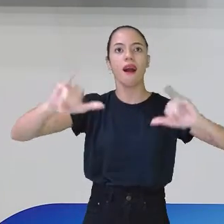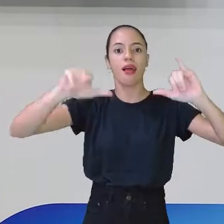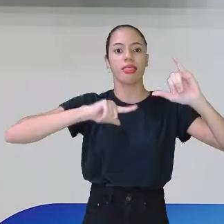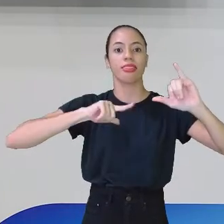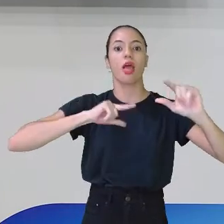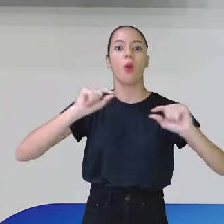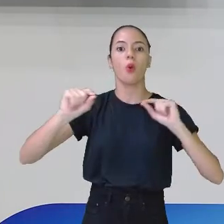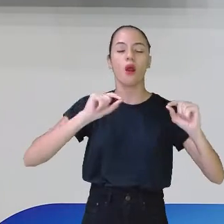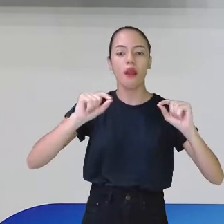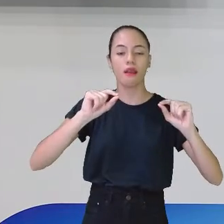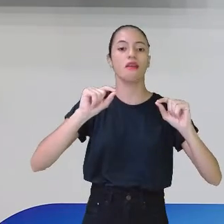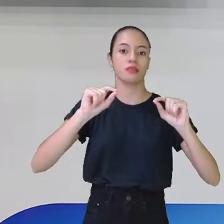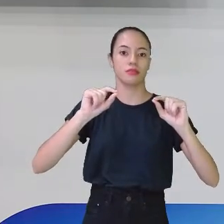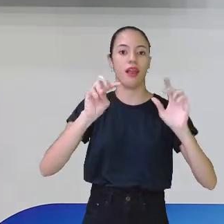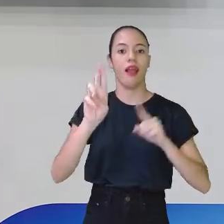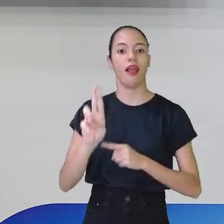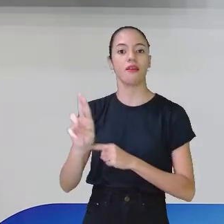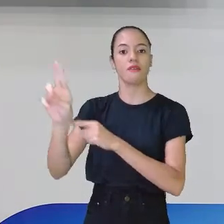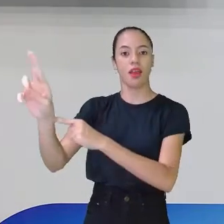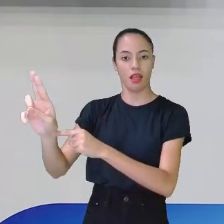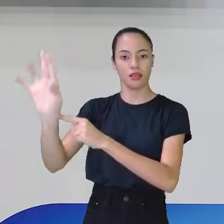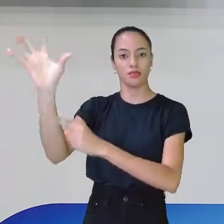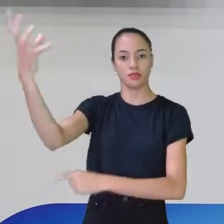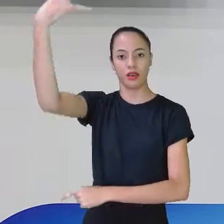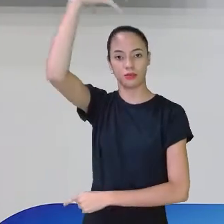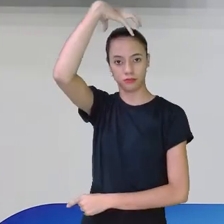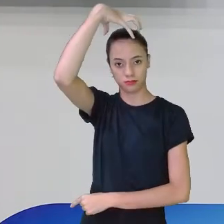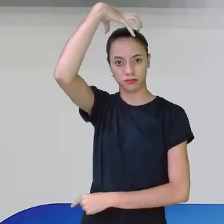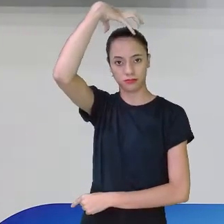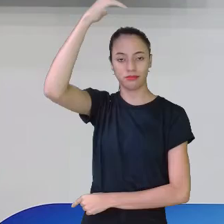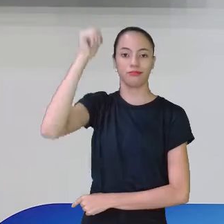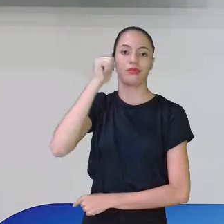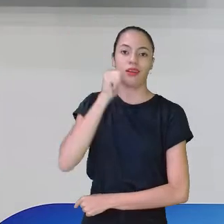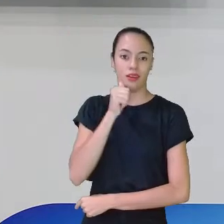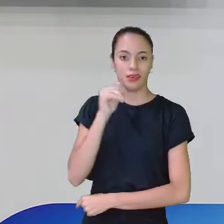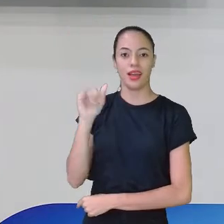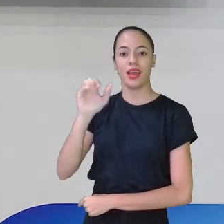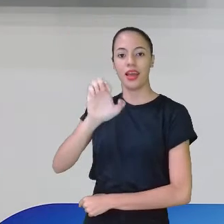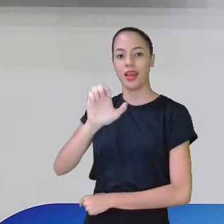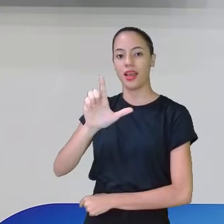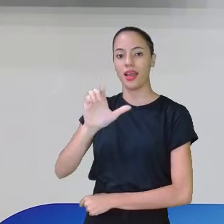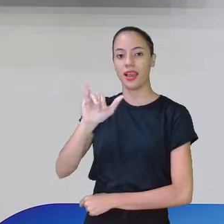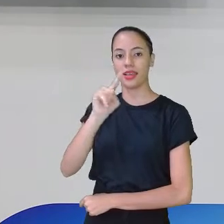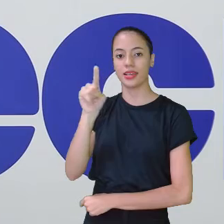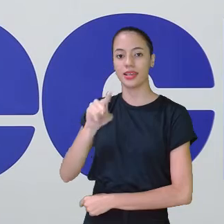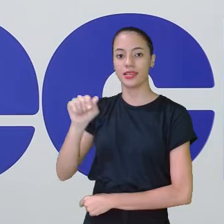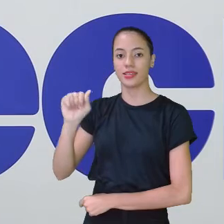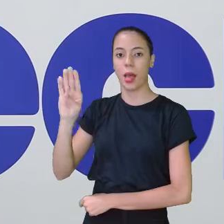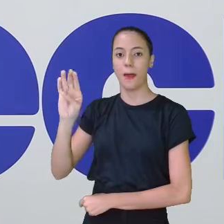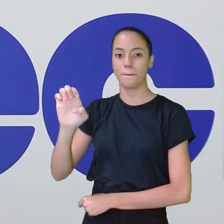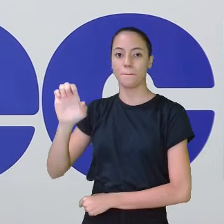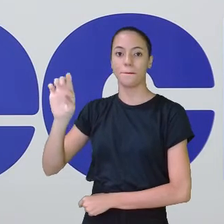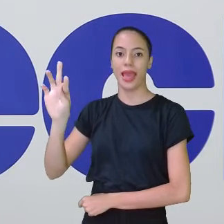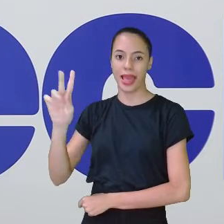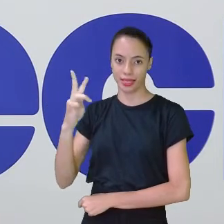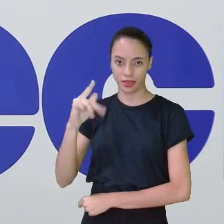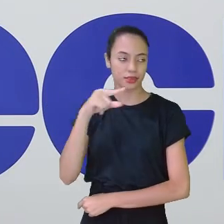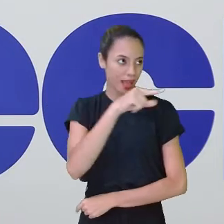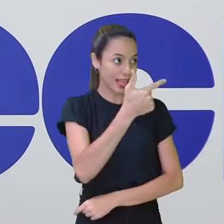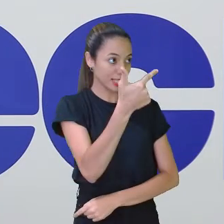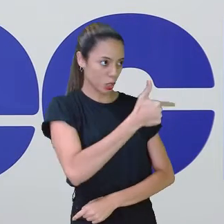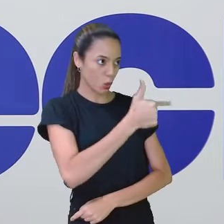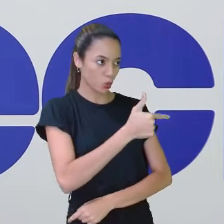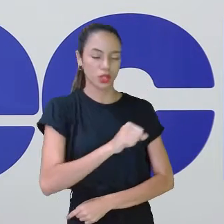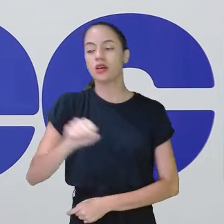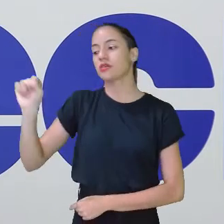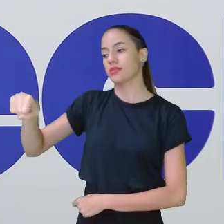gente sempre traz a referência da rainha, né, a rainha Elizabeth. A Elizabeth II, né, a Pois segunda, né? exatamente.